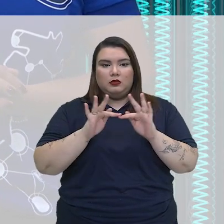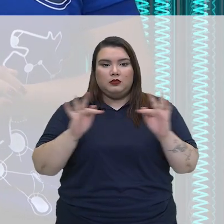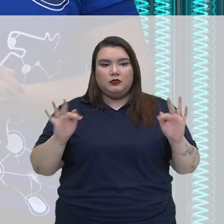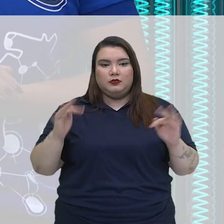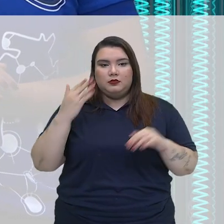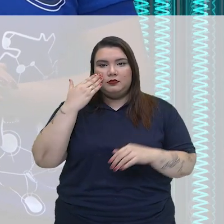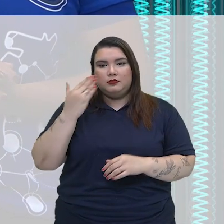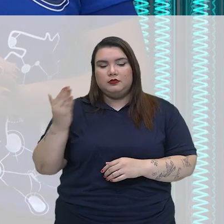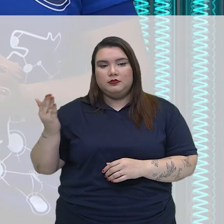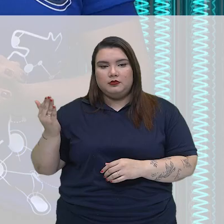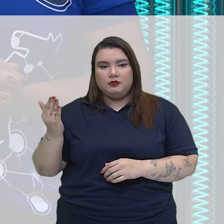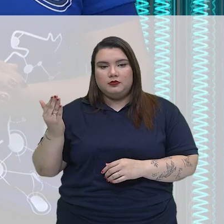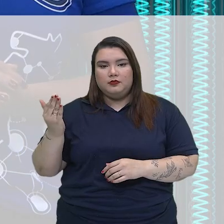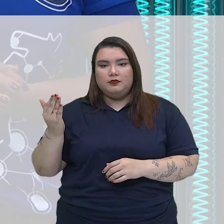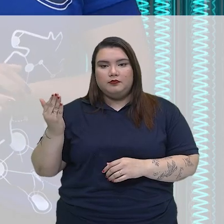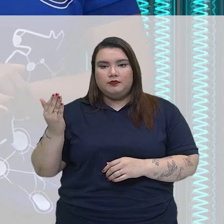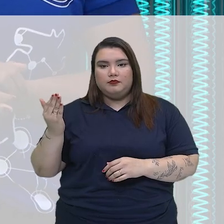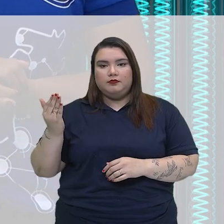are slim.